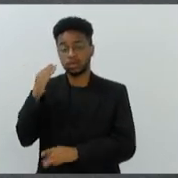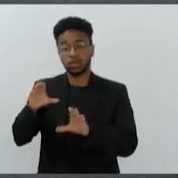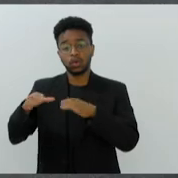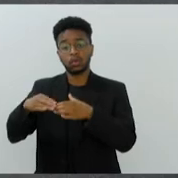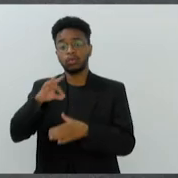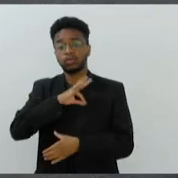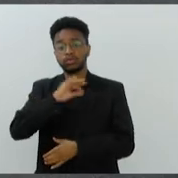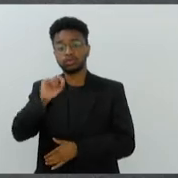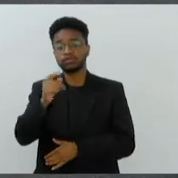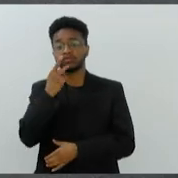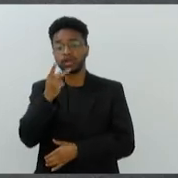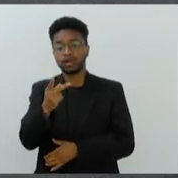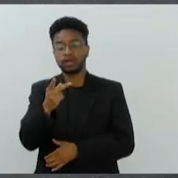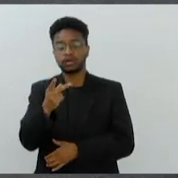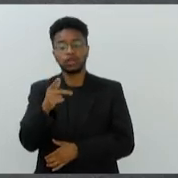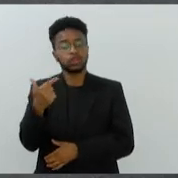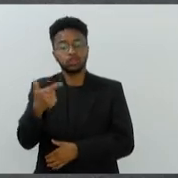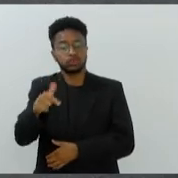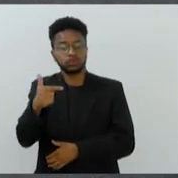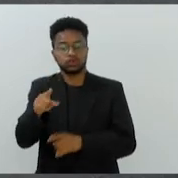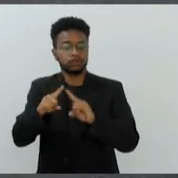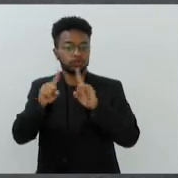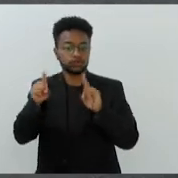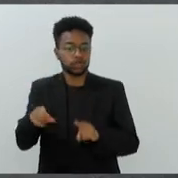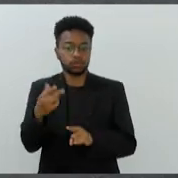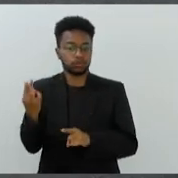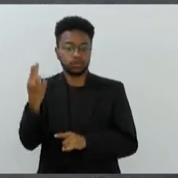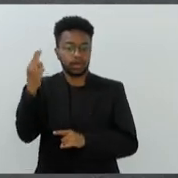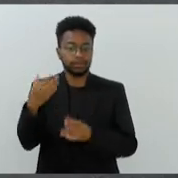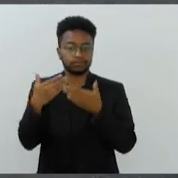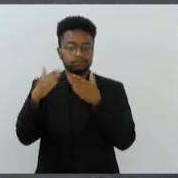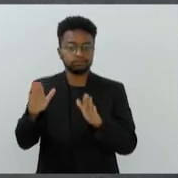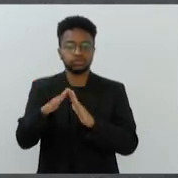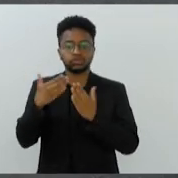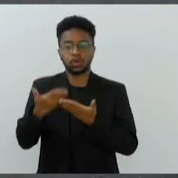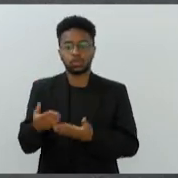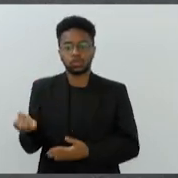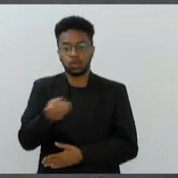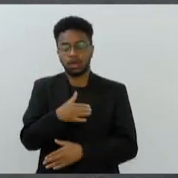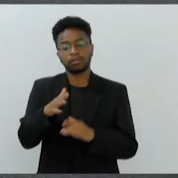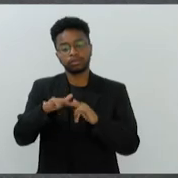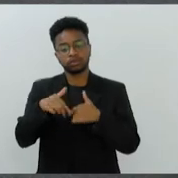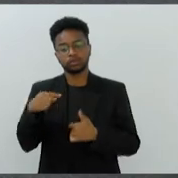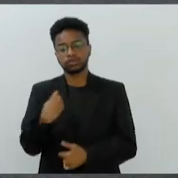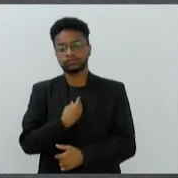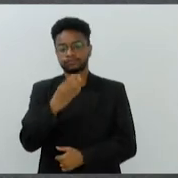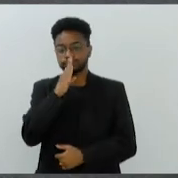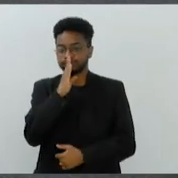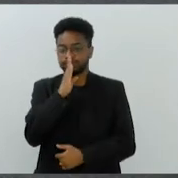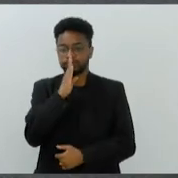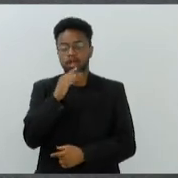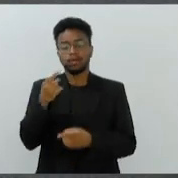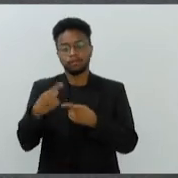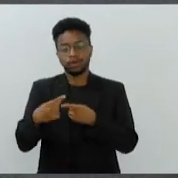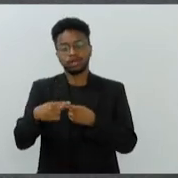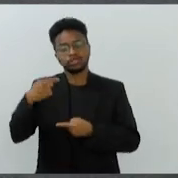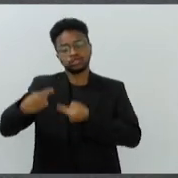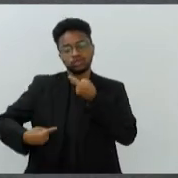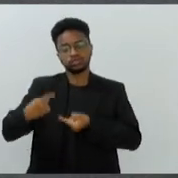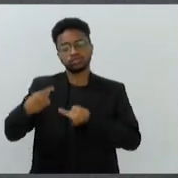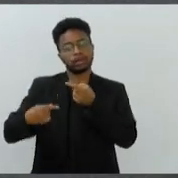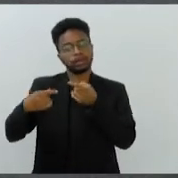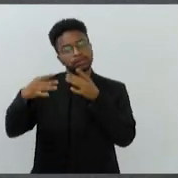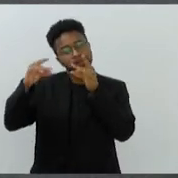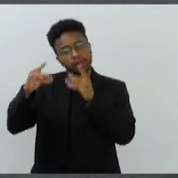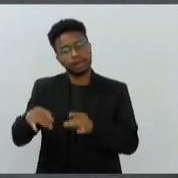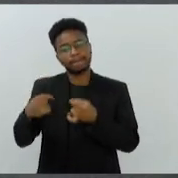era de que não tinha demanda para abrir mais novas unidades. Então, a gente se abstém considerando que esse é um debate complexo que requer um